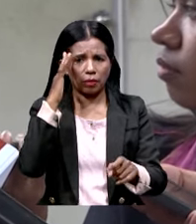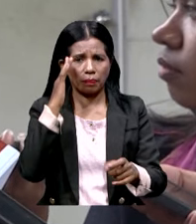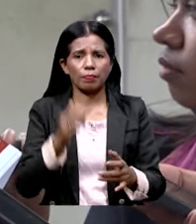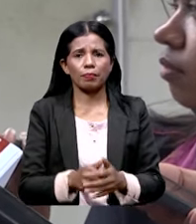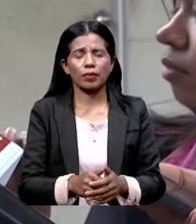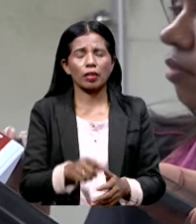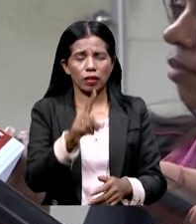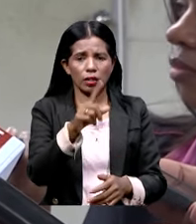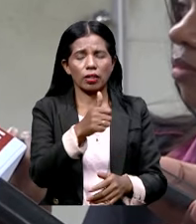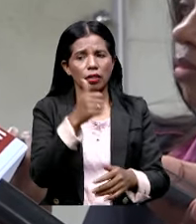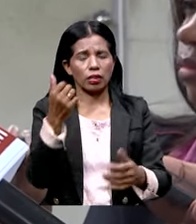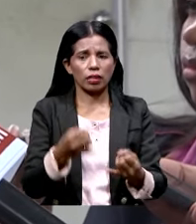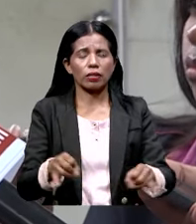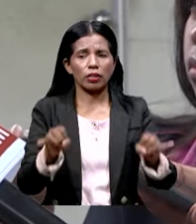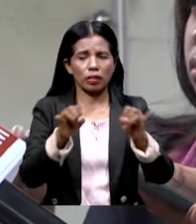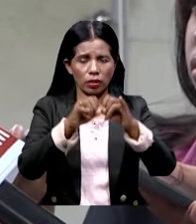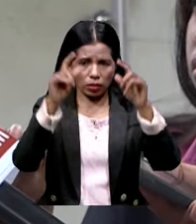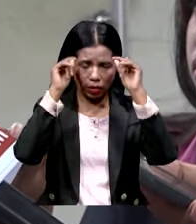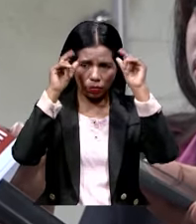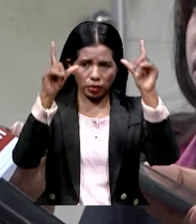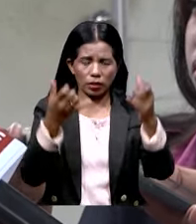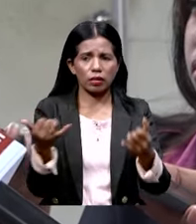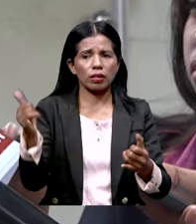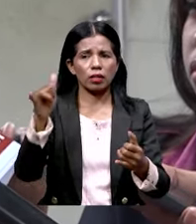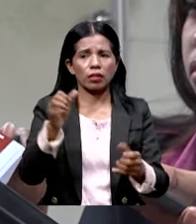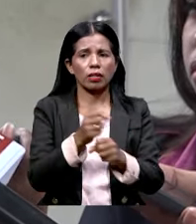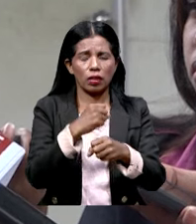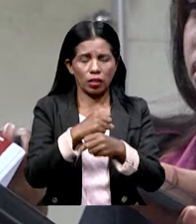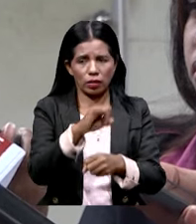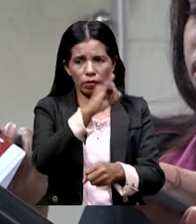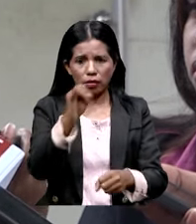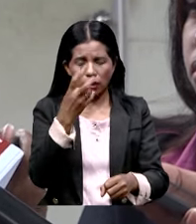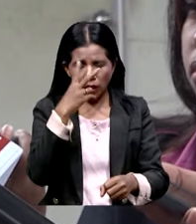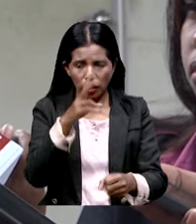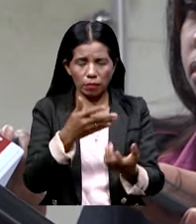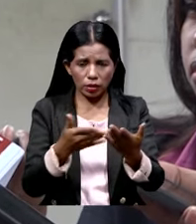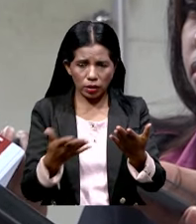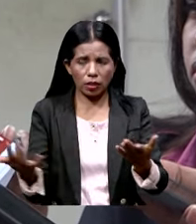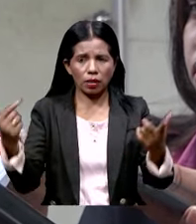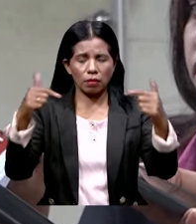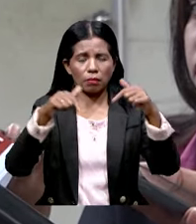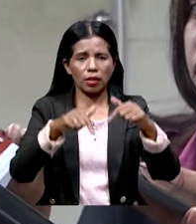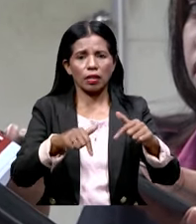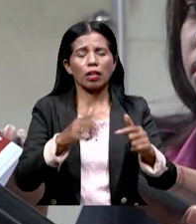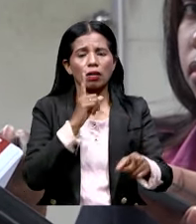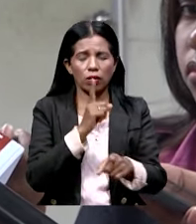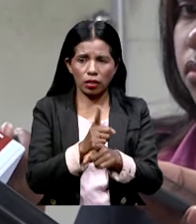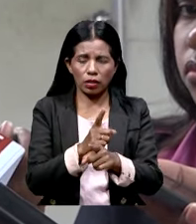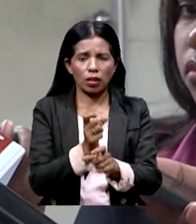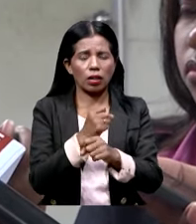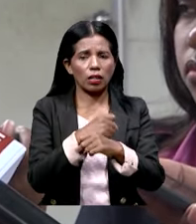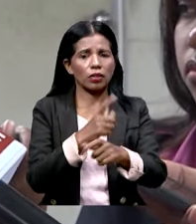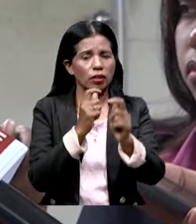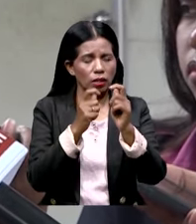da selo Instituto Qualidade Timor Leste se vamos a tu halo inspeção hareba produto se não beita tamane e a qualidade galé halo teste e